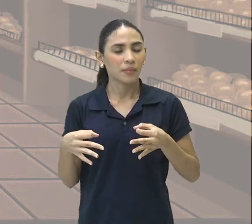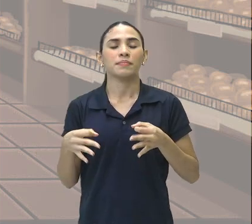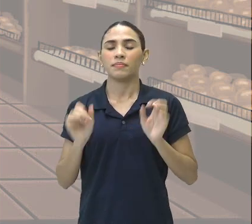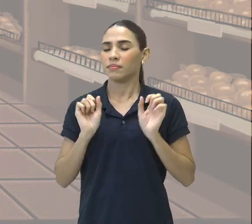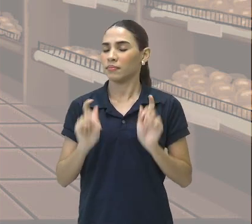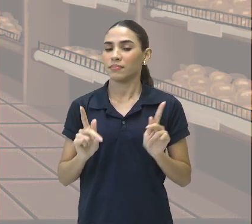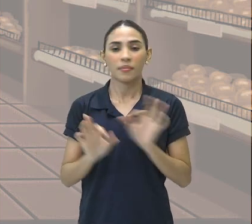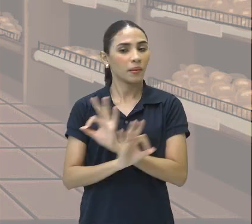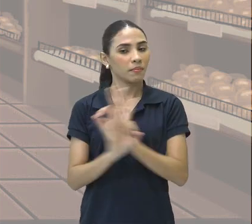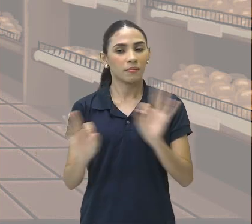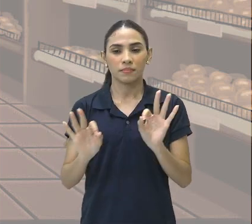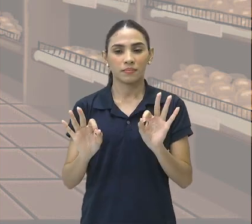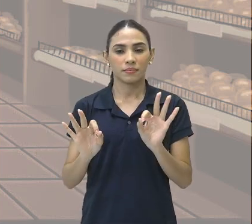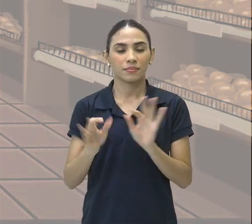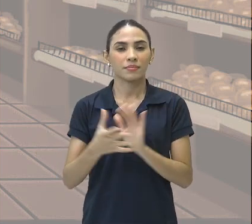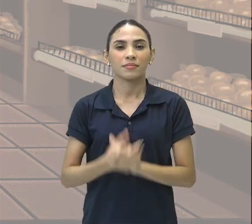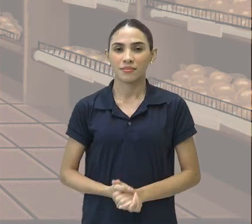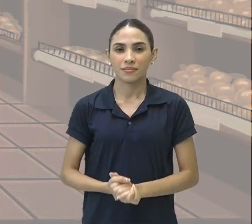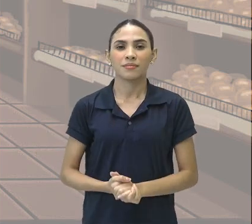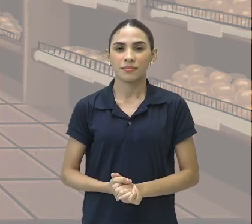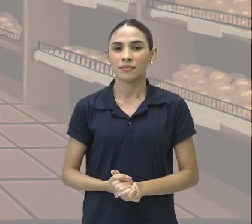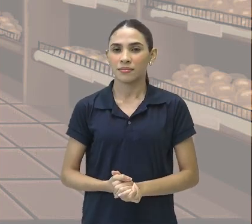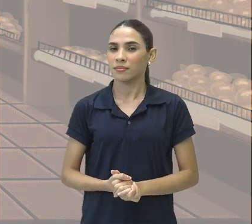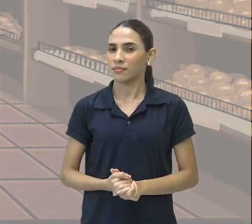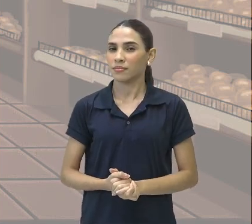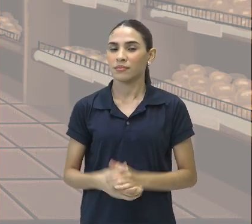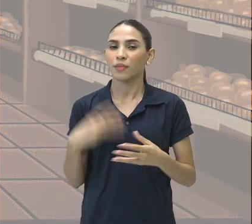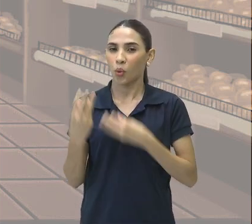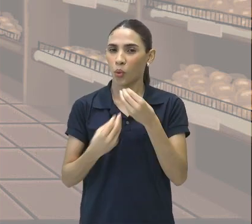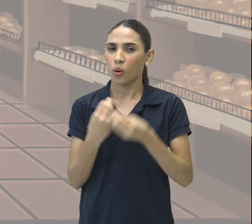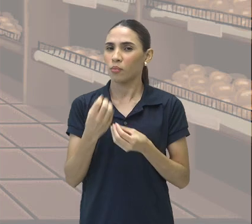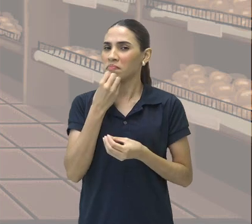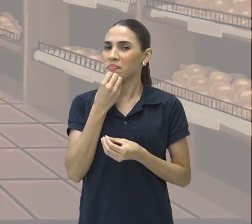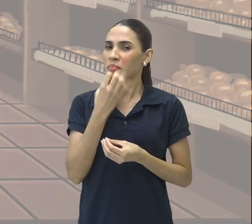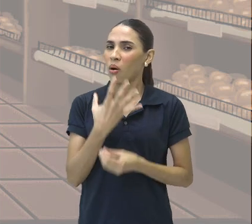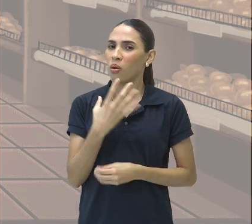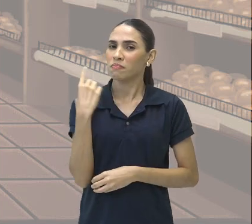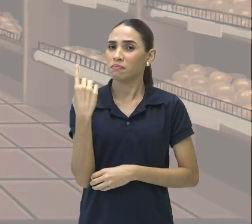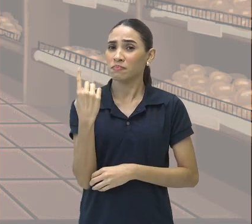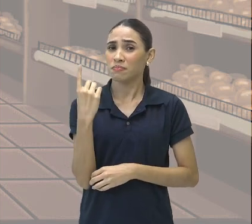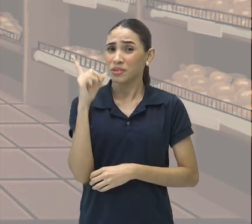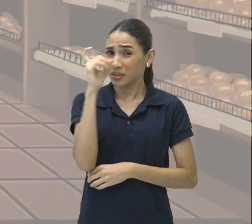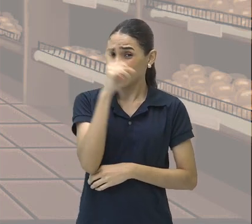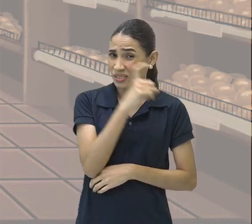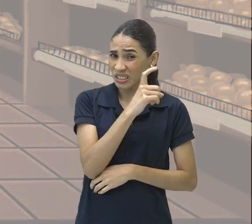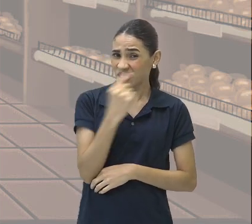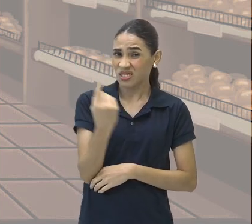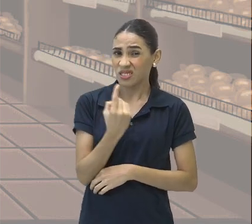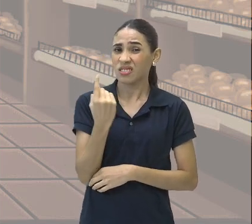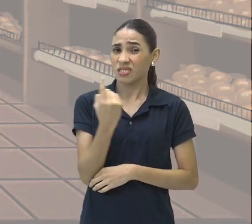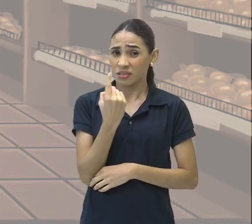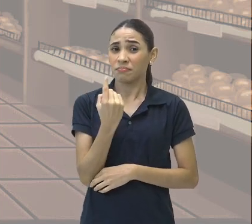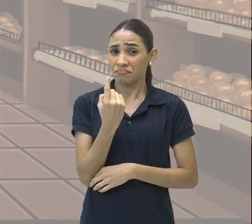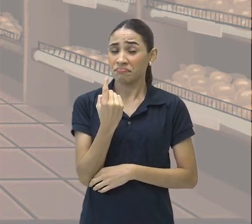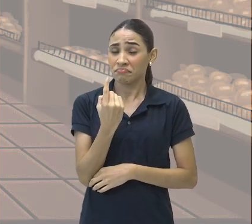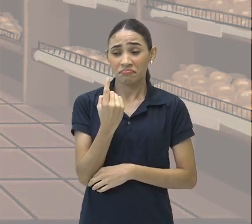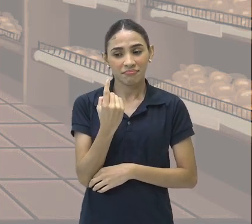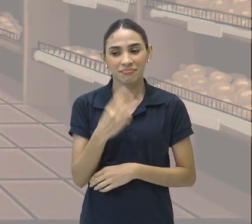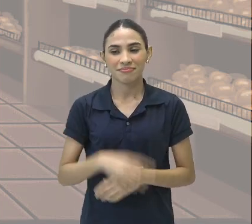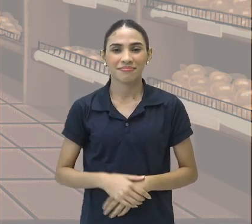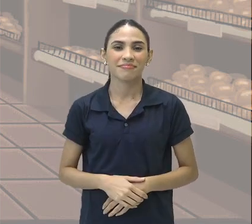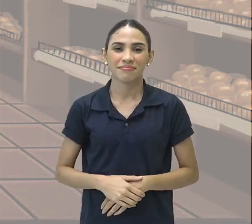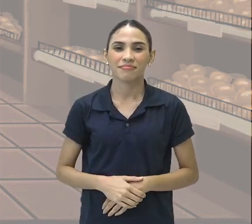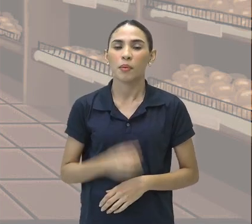empregados, beleza, olha aí, hein, como é bom, né, sozinho é difícil fazer as coisas mesmo, hein, ainda bem que a gente